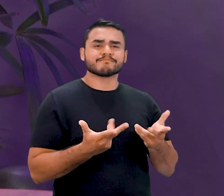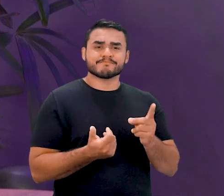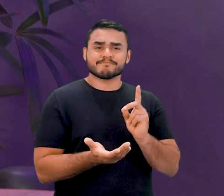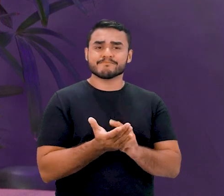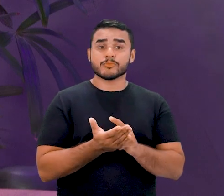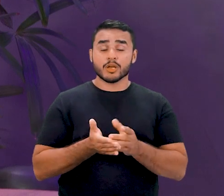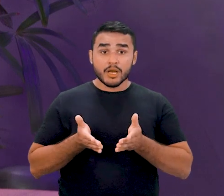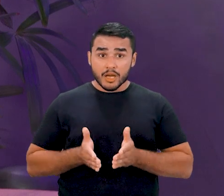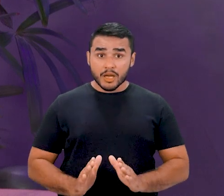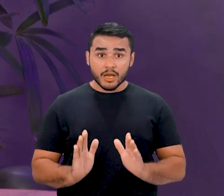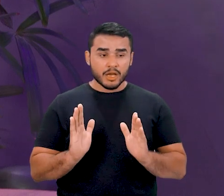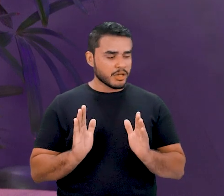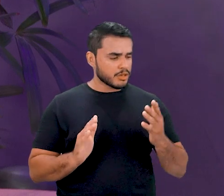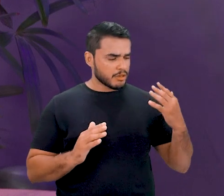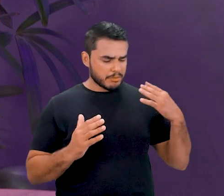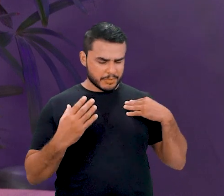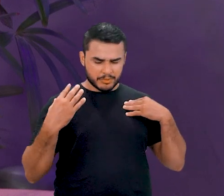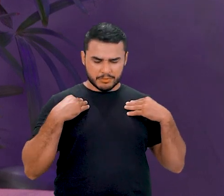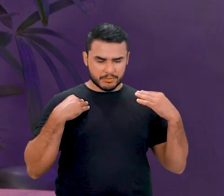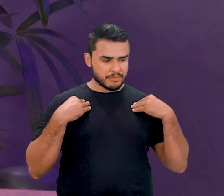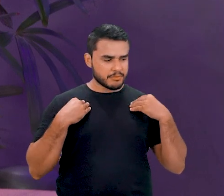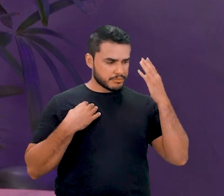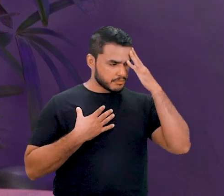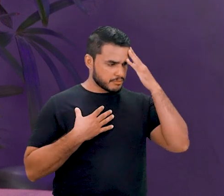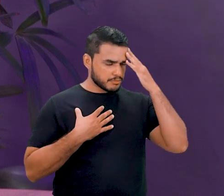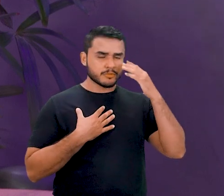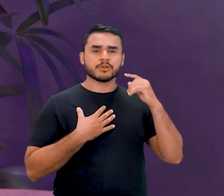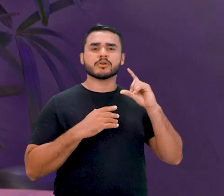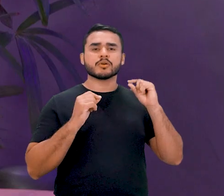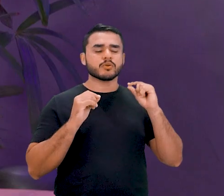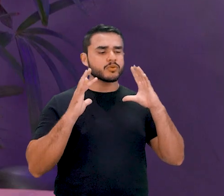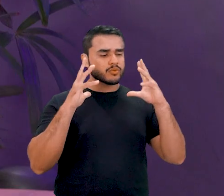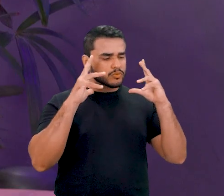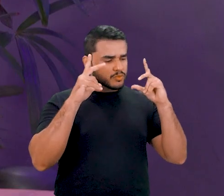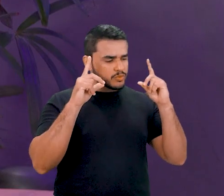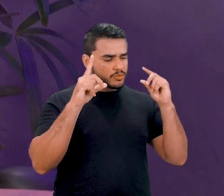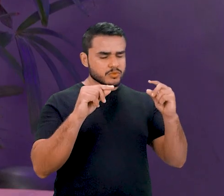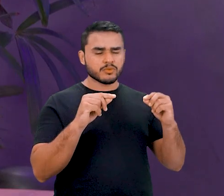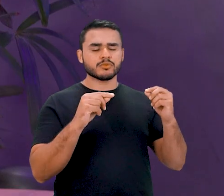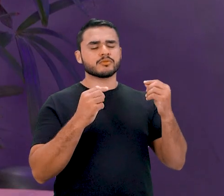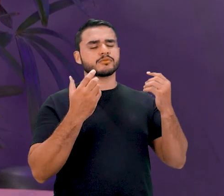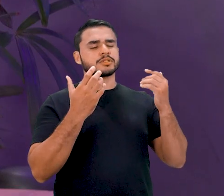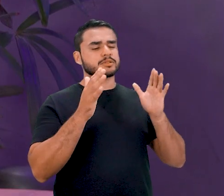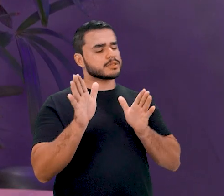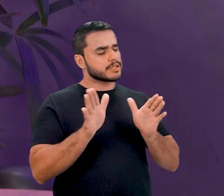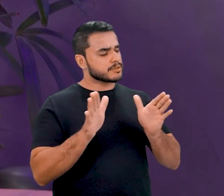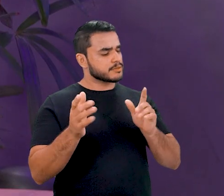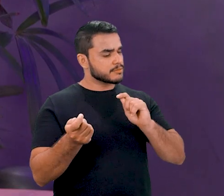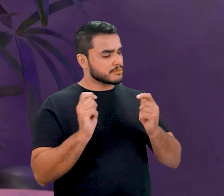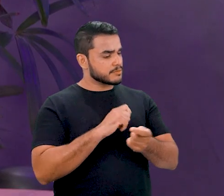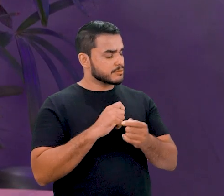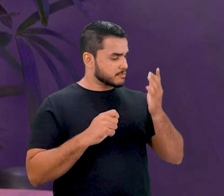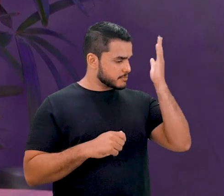muito acessível. Ninguém me tocou sem que eu soubesse o que ia acontecer. Foi um